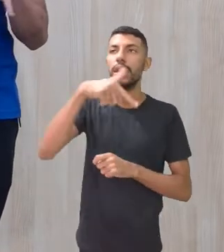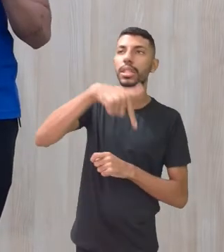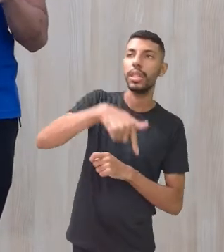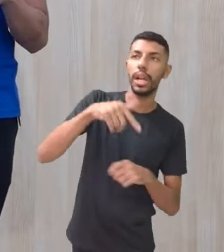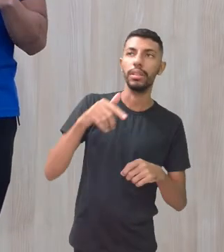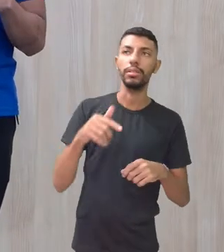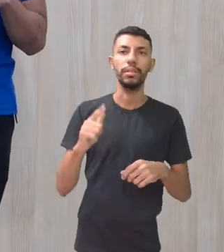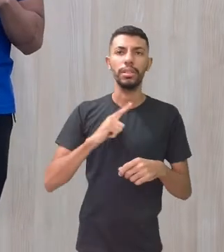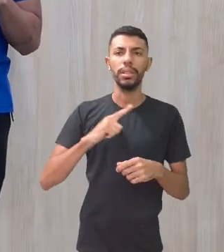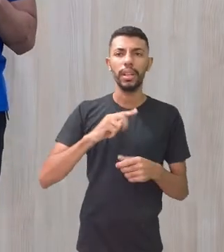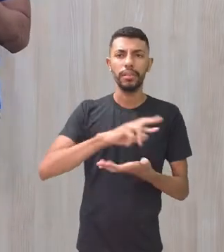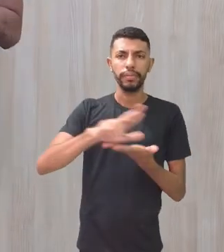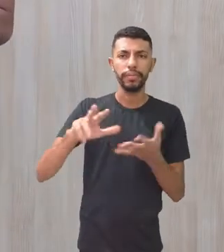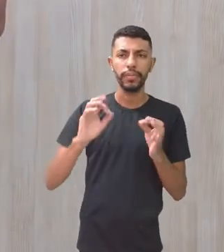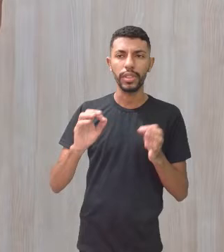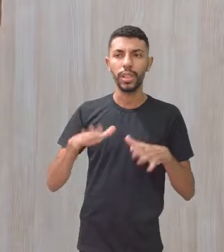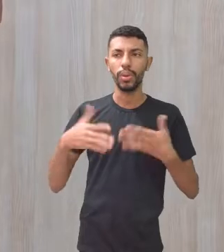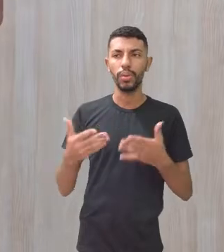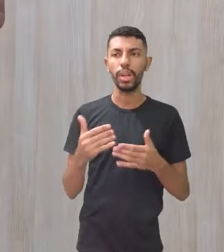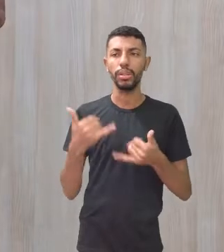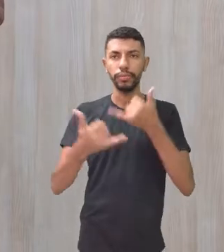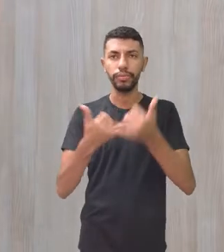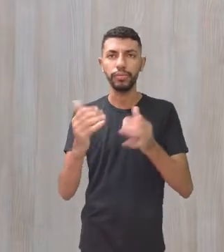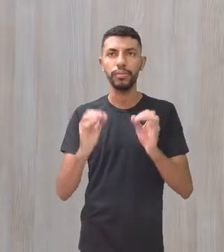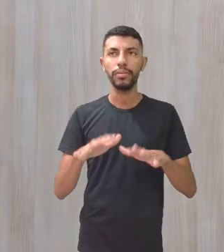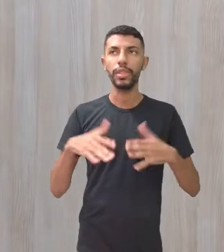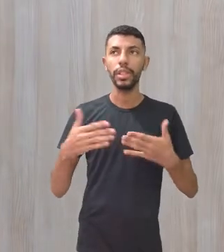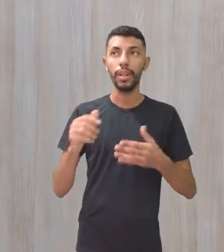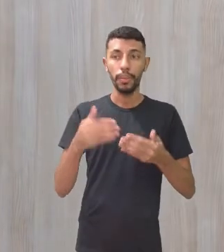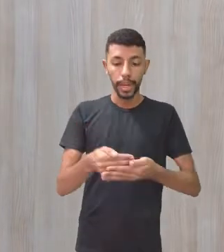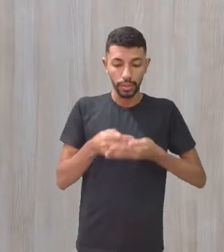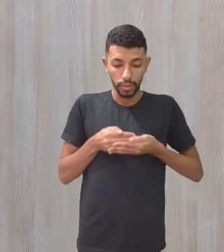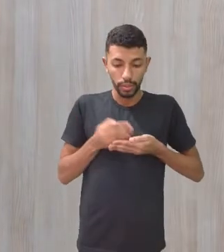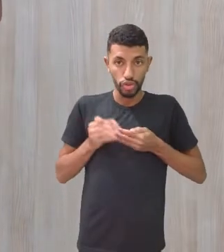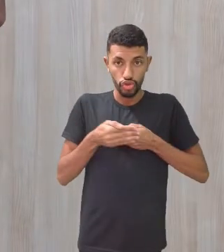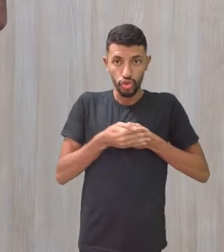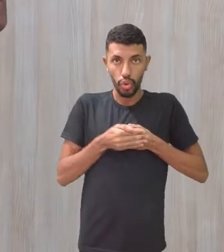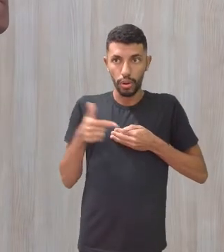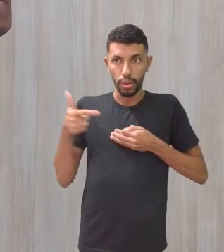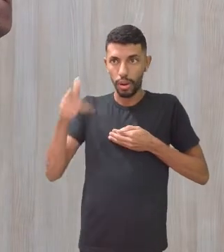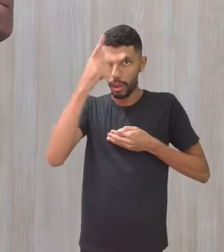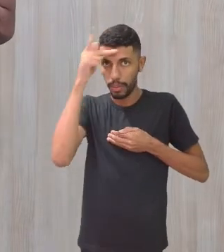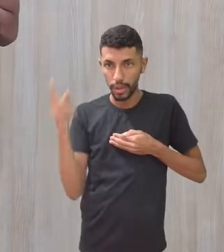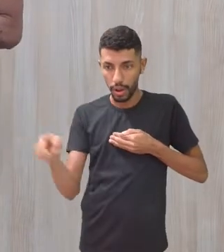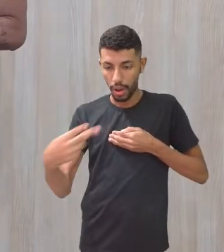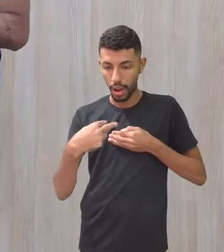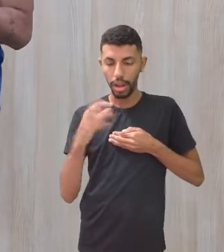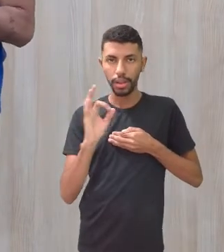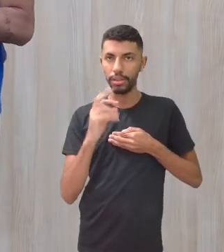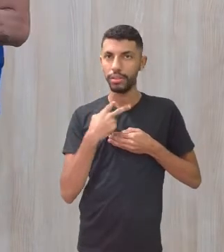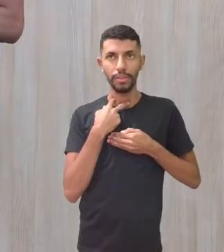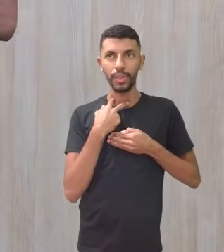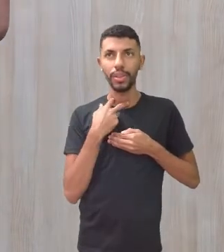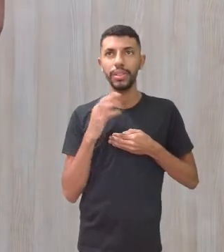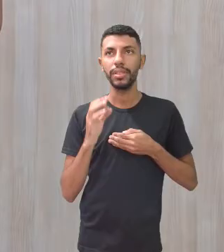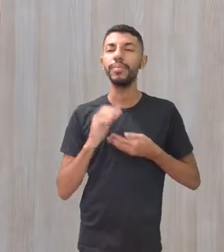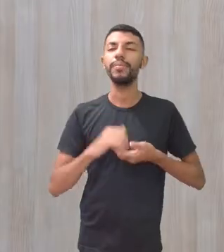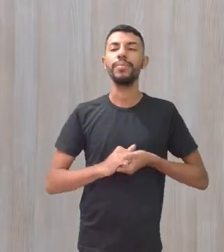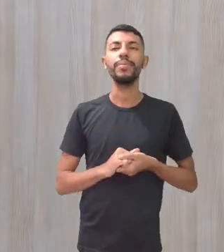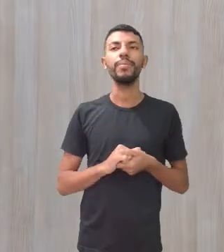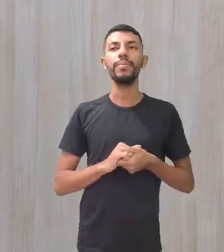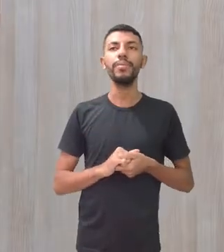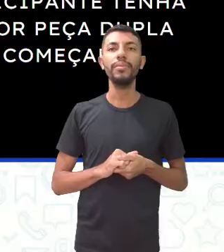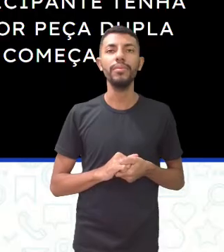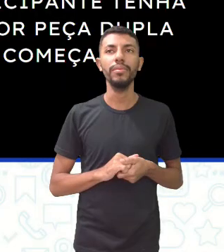essa variação aí quando você vai jogar. Então você pega e esconde ali para que ninguém veja as suas pedras, né? Isso aí é pra gente